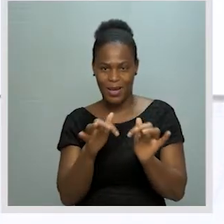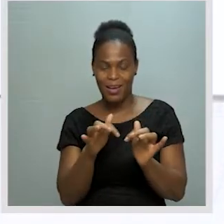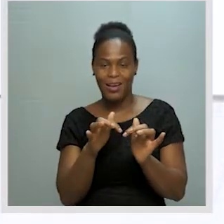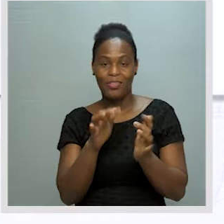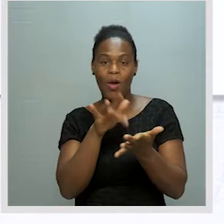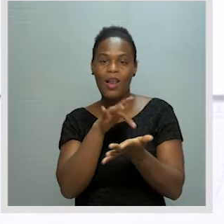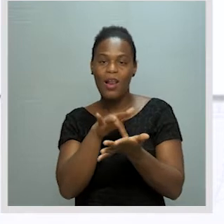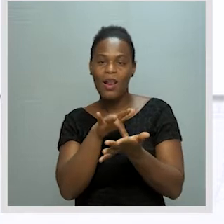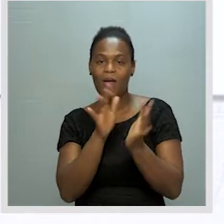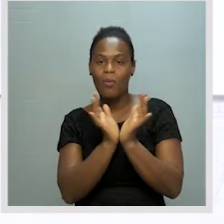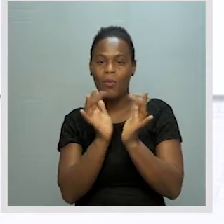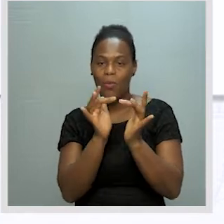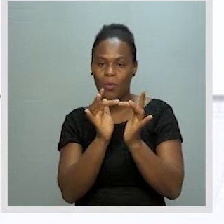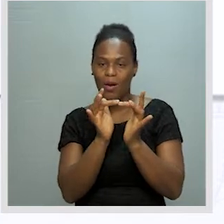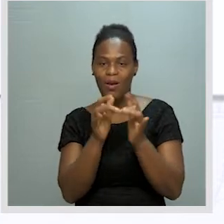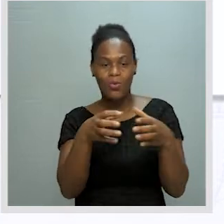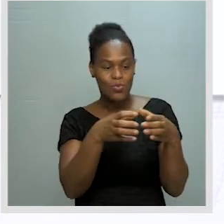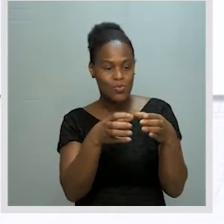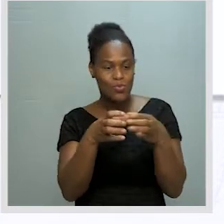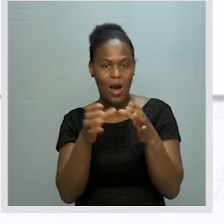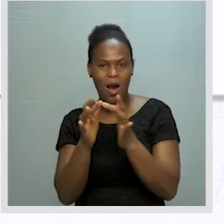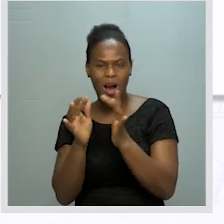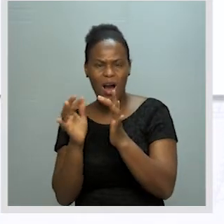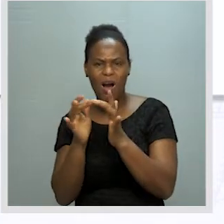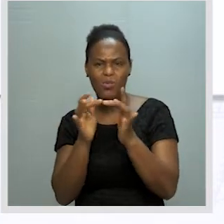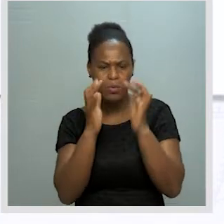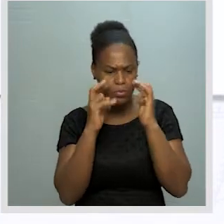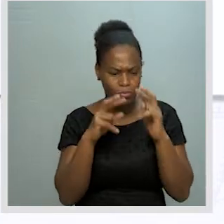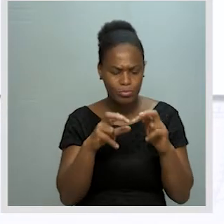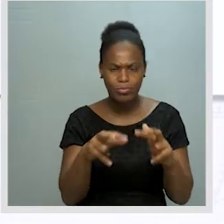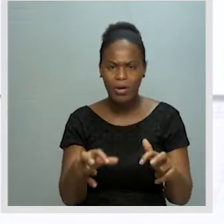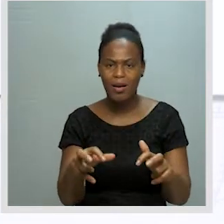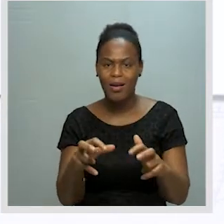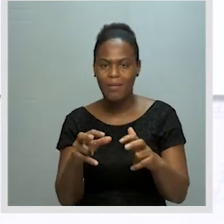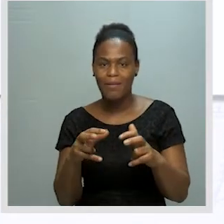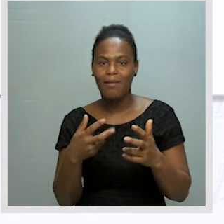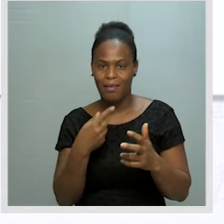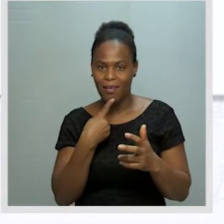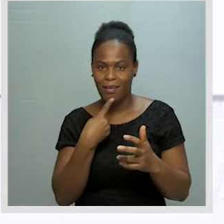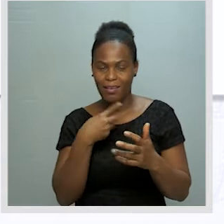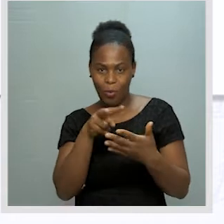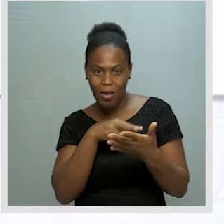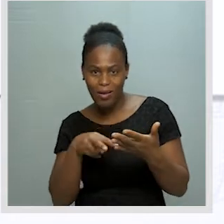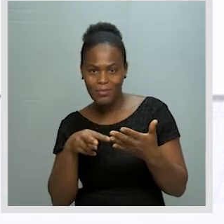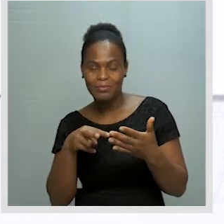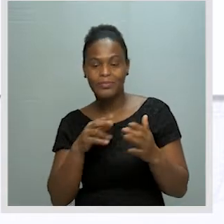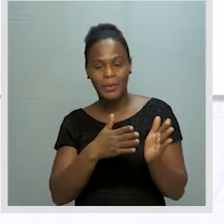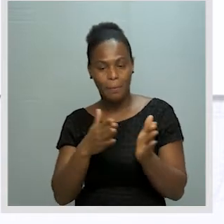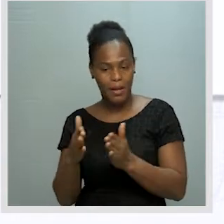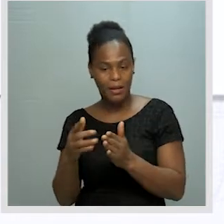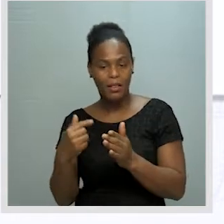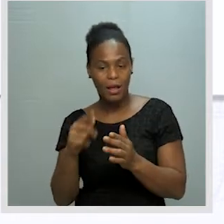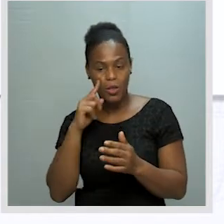Webgrafia. Trata-se de conjunto de sites que foram consultados durante uma pesquisa. Com uma